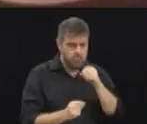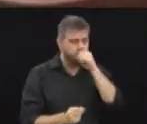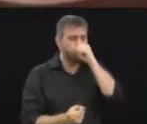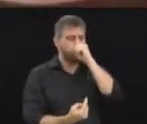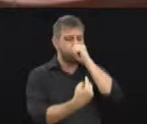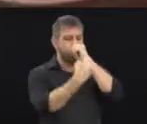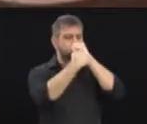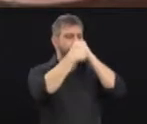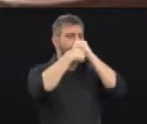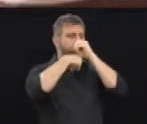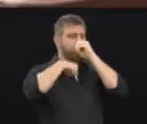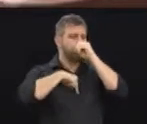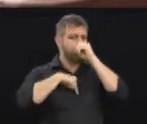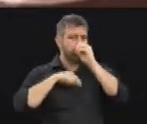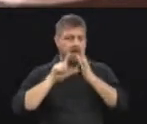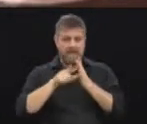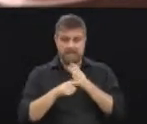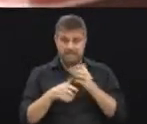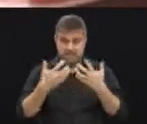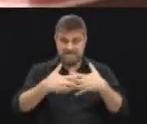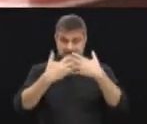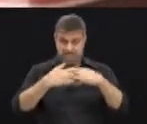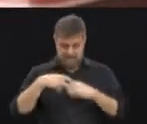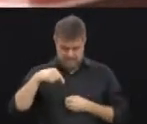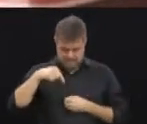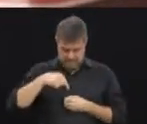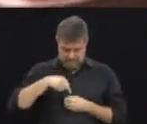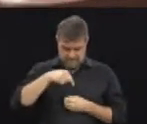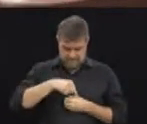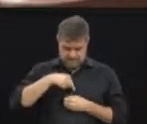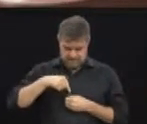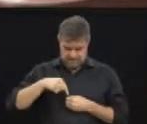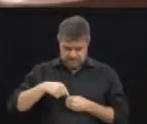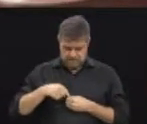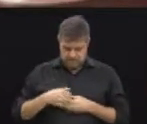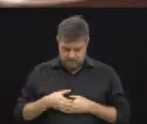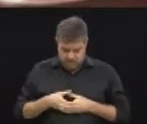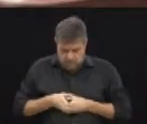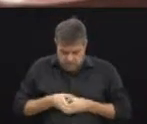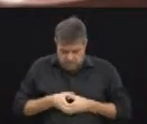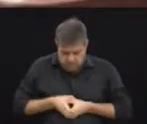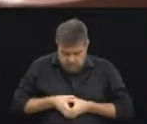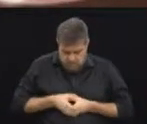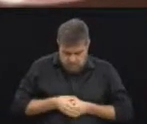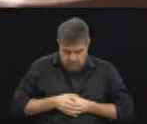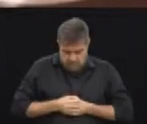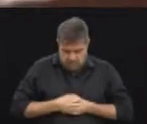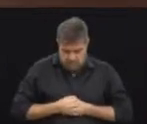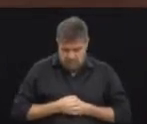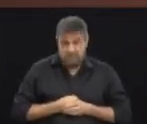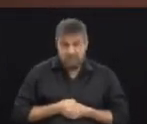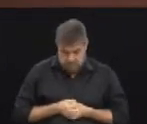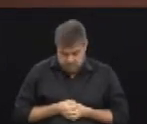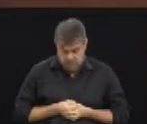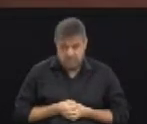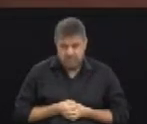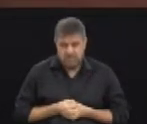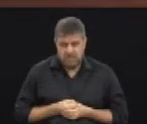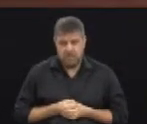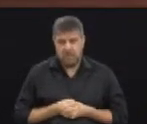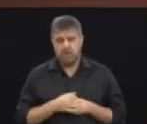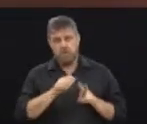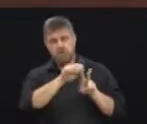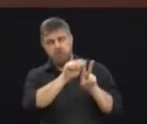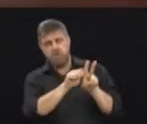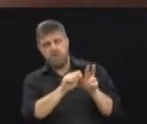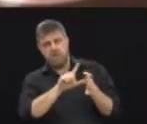isso. Você faz a aplicação da radiofrequência e ela vai aumentar a tonicidade dessa musculatura. Então, depois